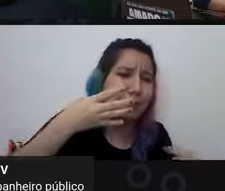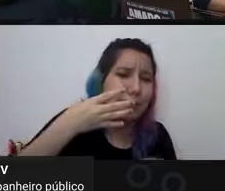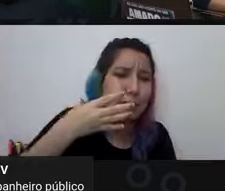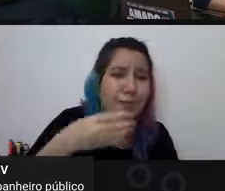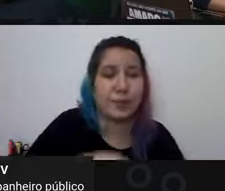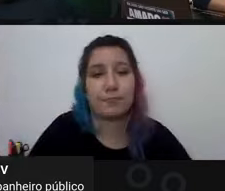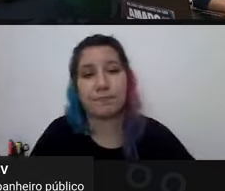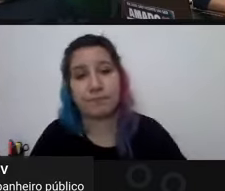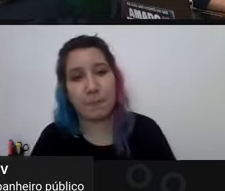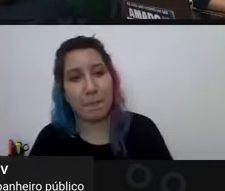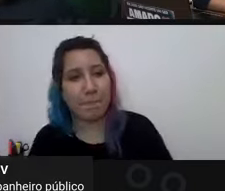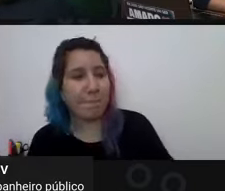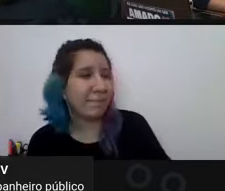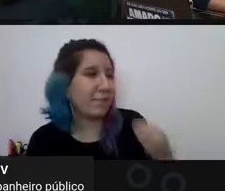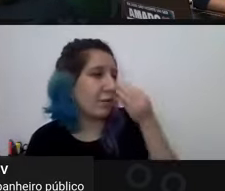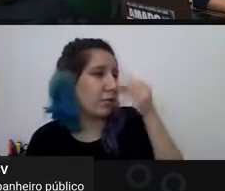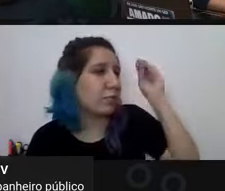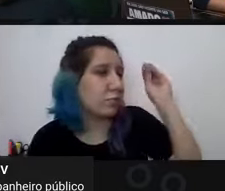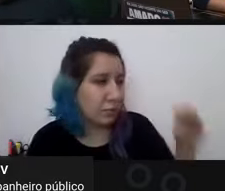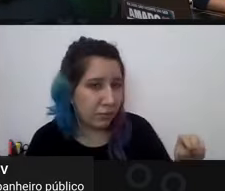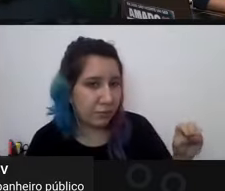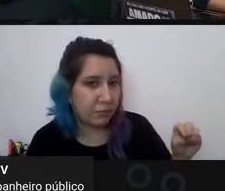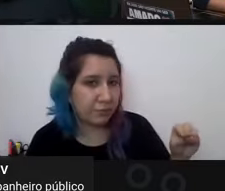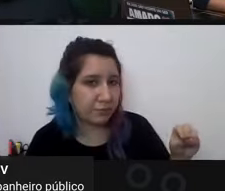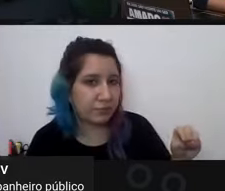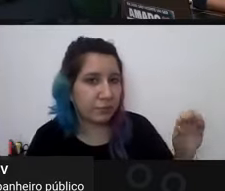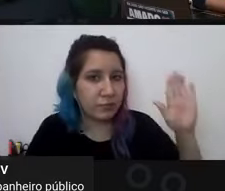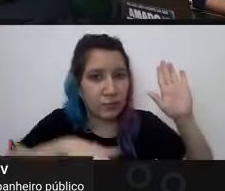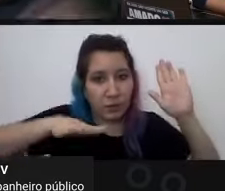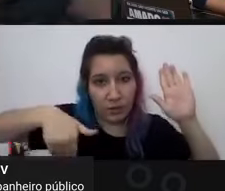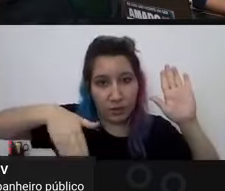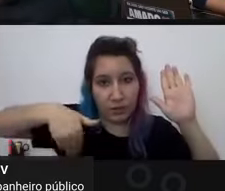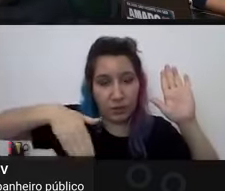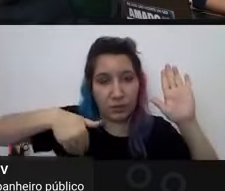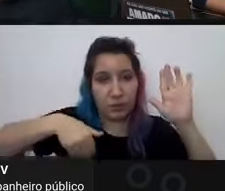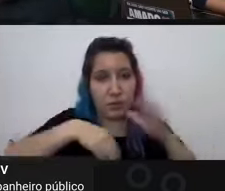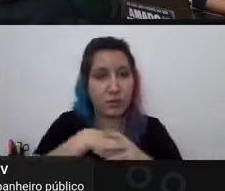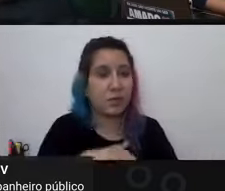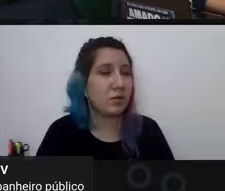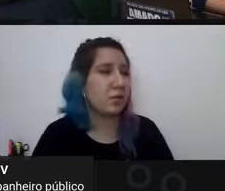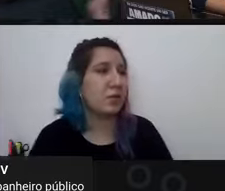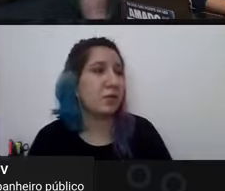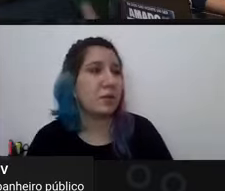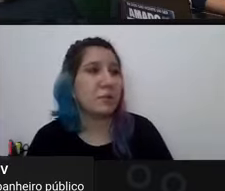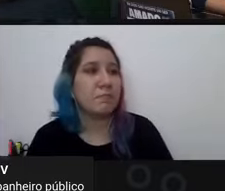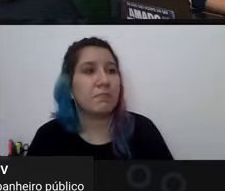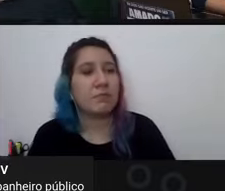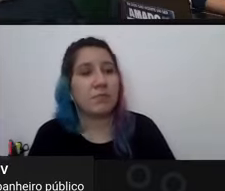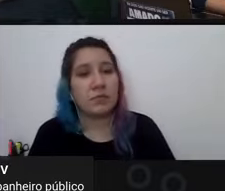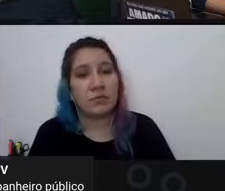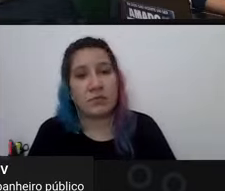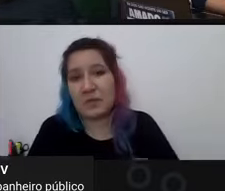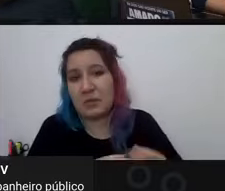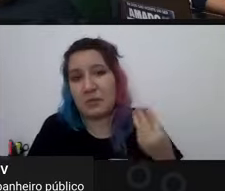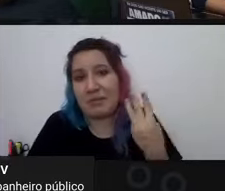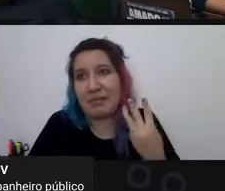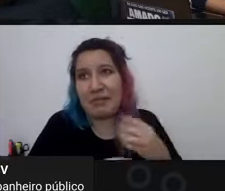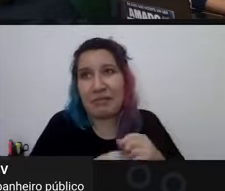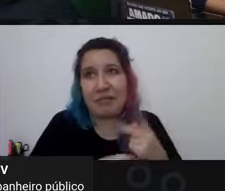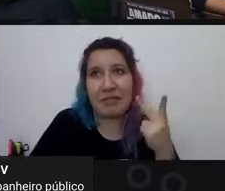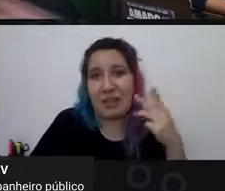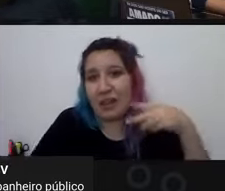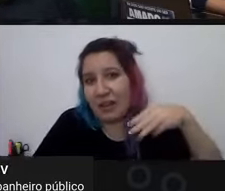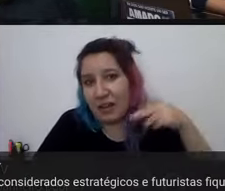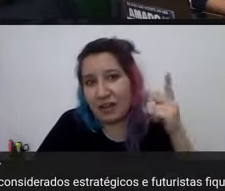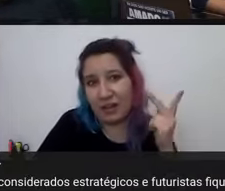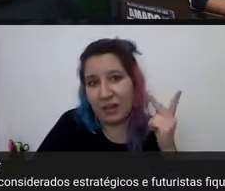assim, degradadas, as praias, né? Nós temos cidades enormes em volta, nós não temos em torno de uns 3 quilômetros de praias urbanas, né? Nós